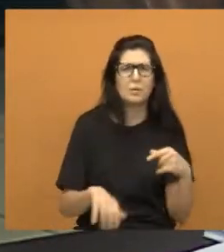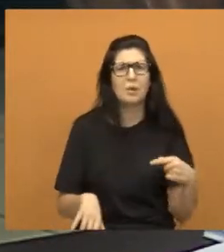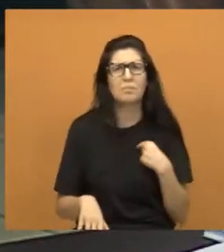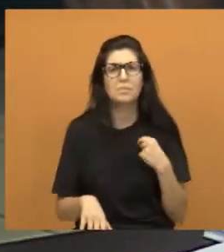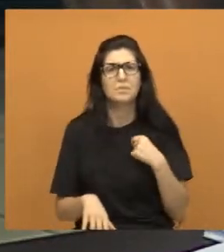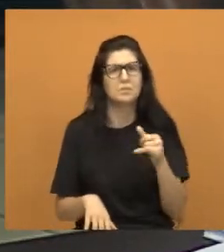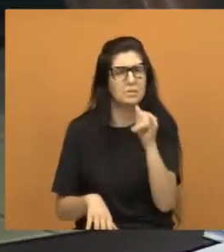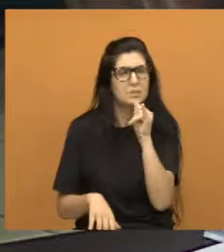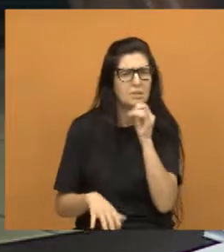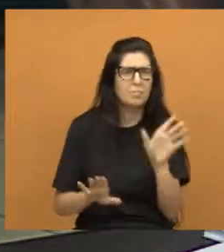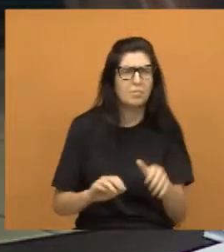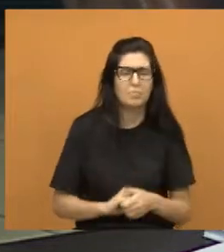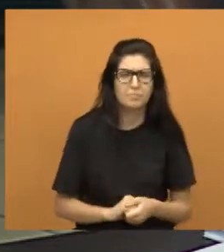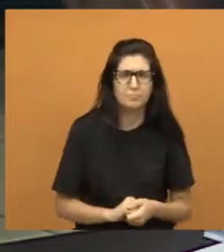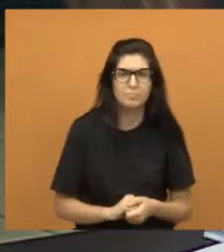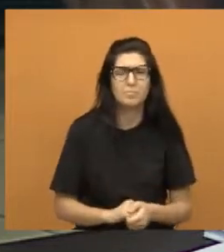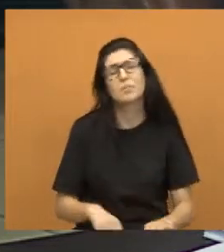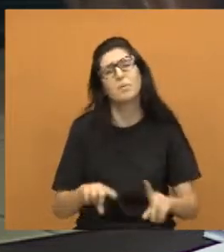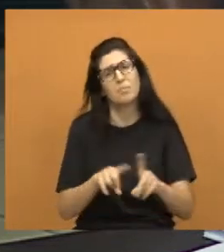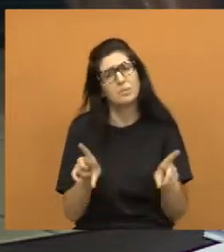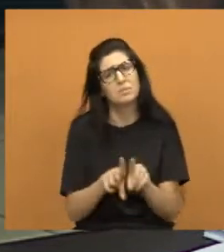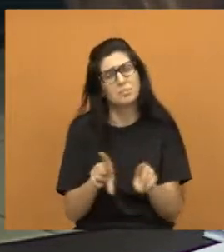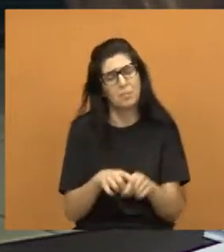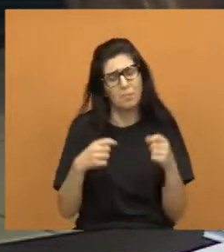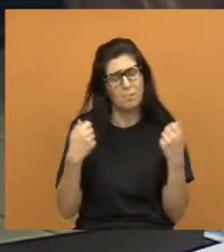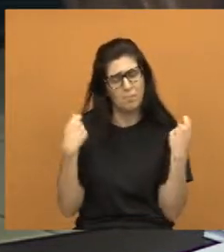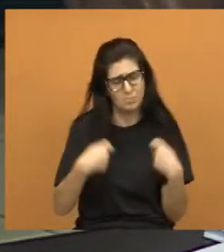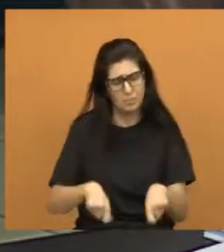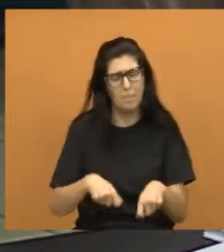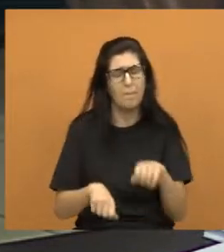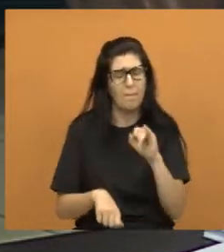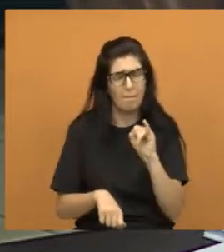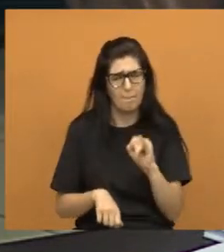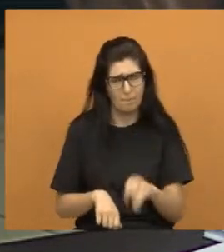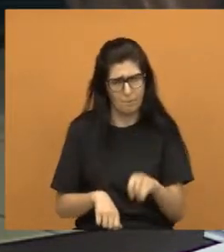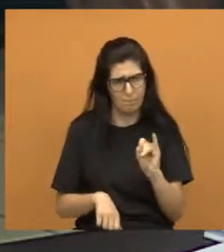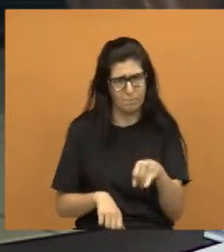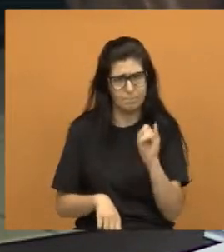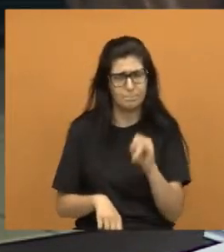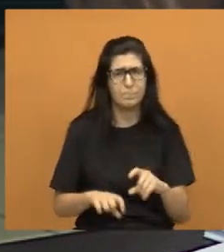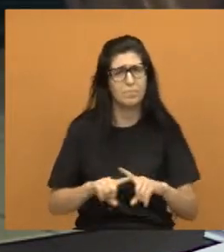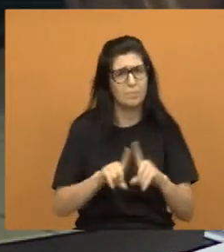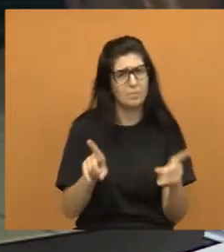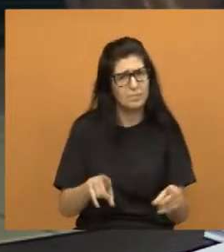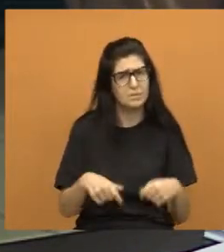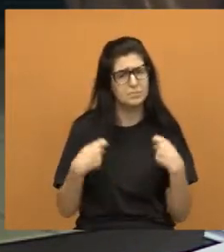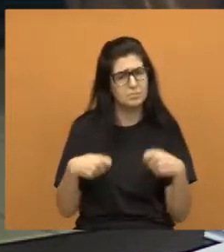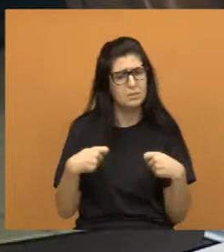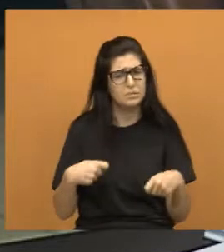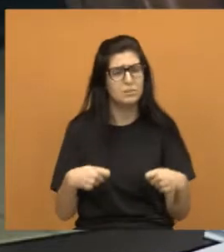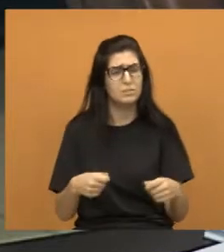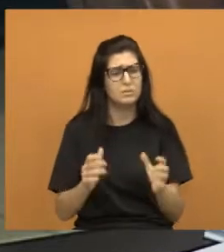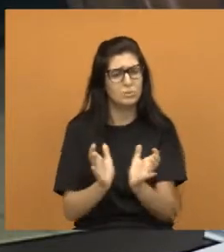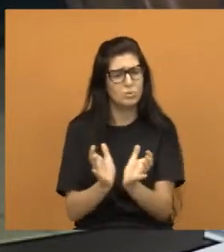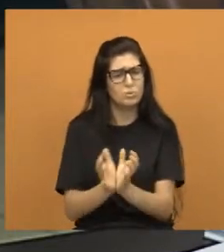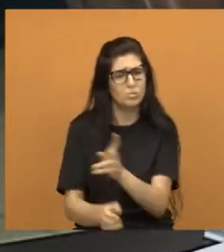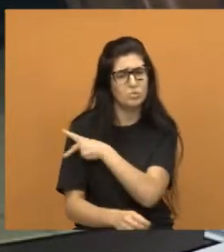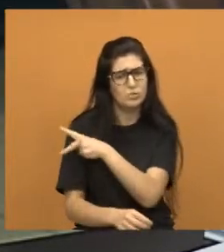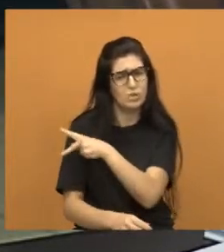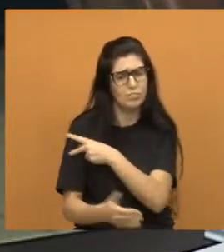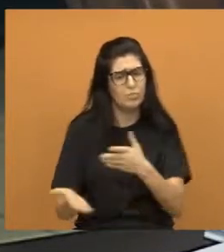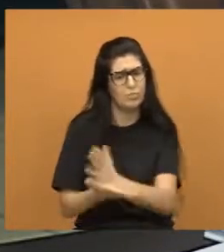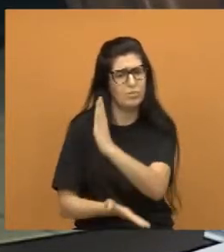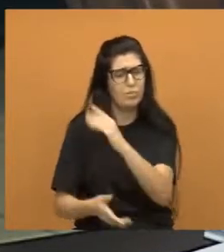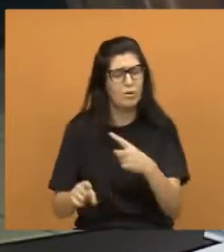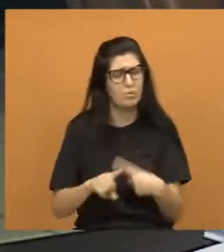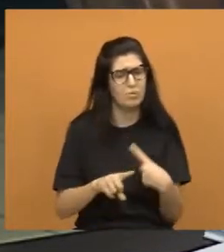talvez seja mais vantajoso. Mas tem também essa possibilidade, desde que a comissão do esporte aprove. porque são vários